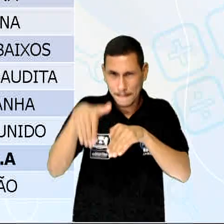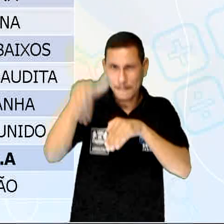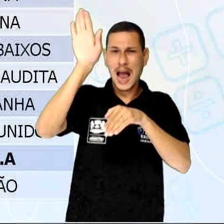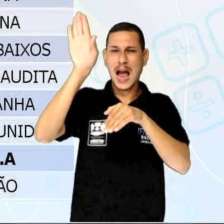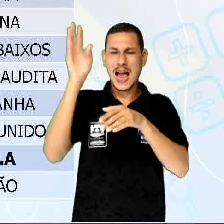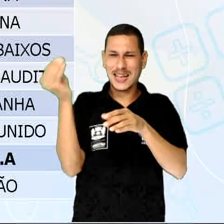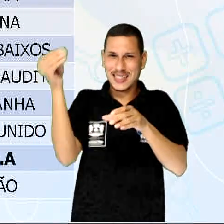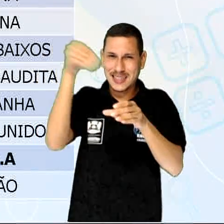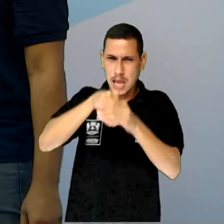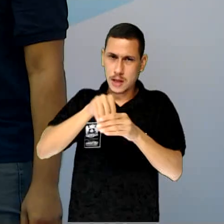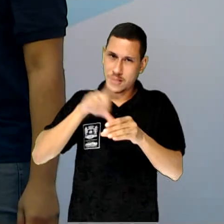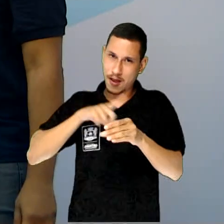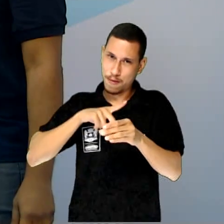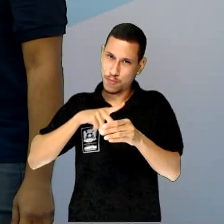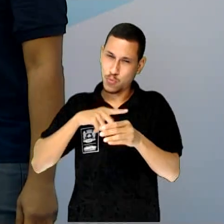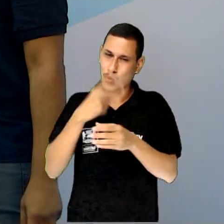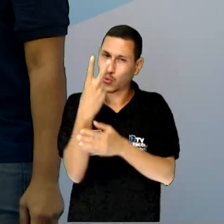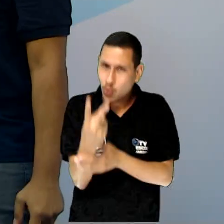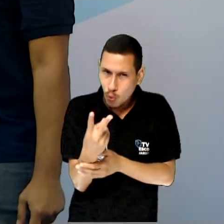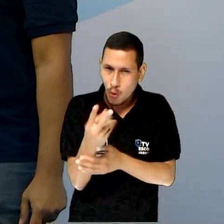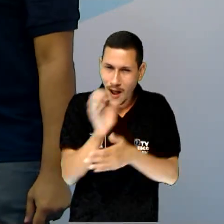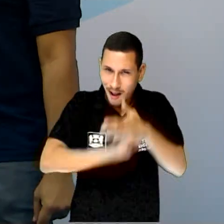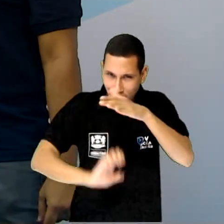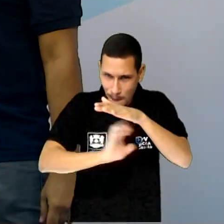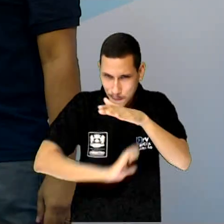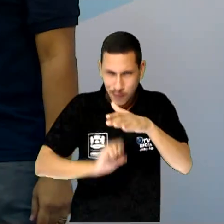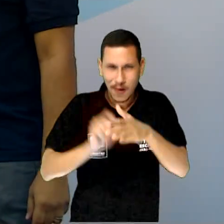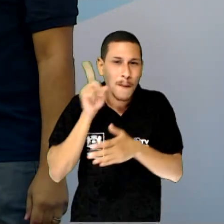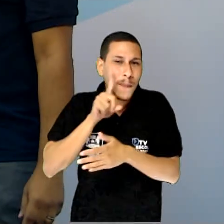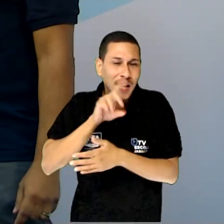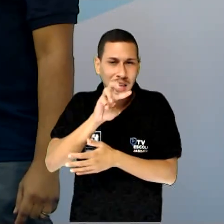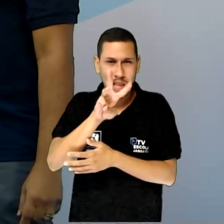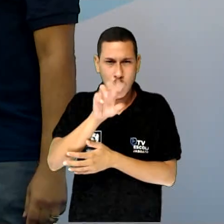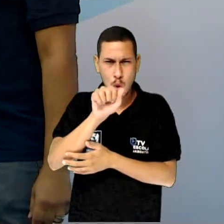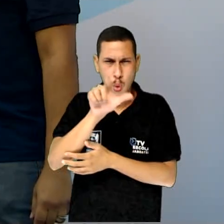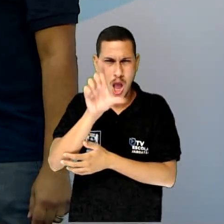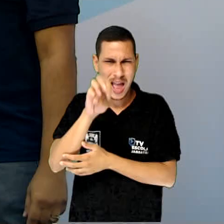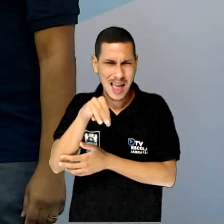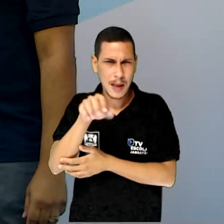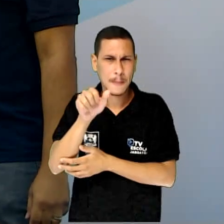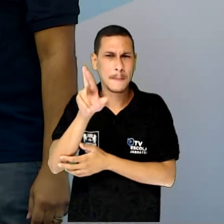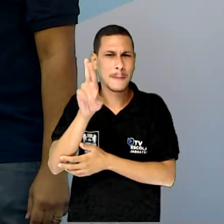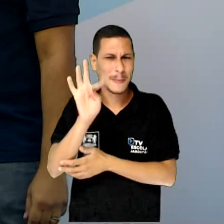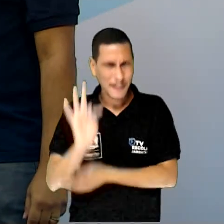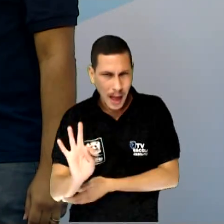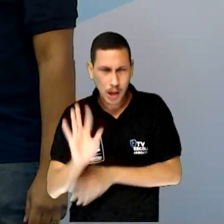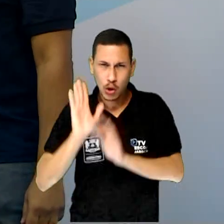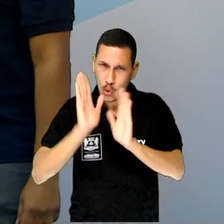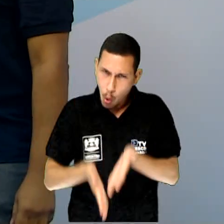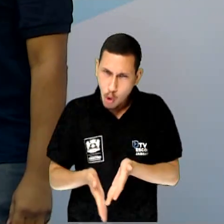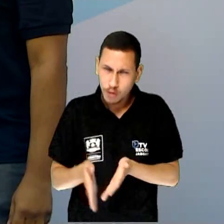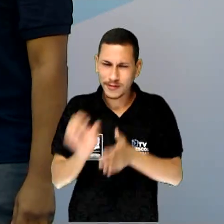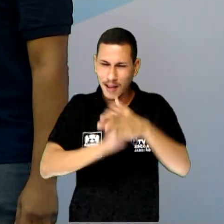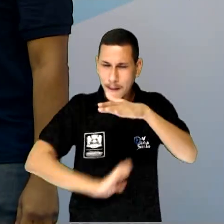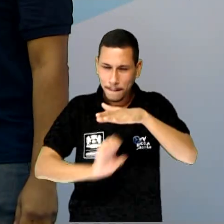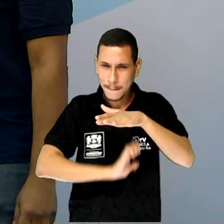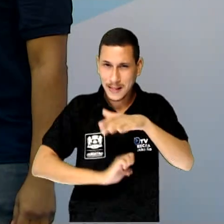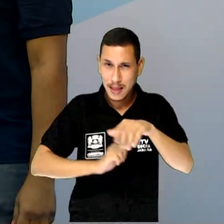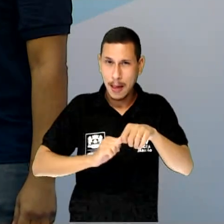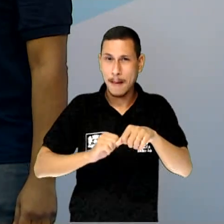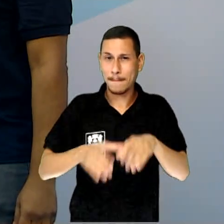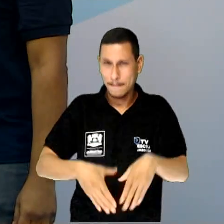temos aqui duas grandes americanas. O Walmart, que é a maior empresa hoje do mundo, com os seus mais